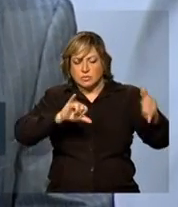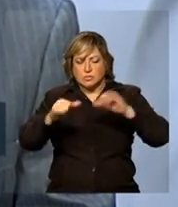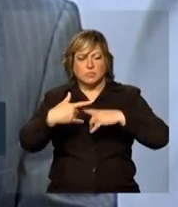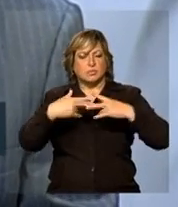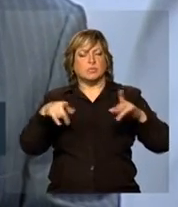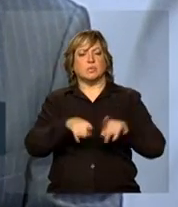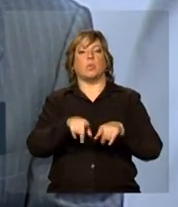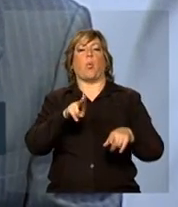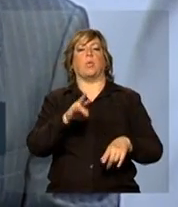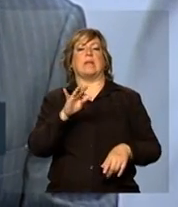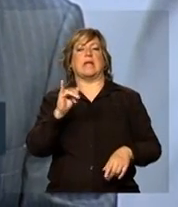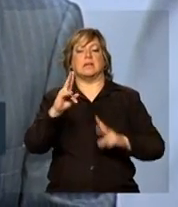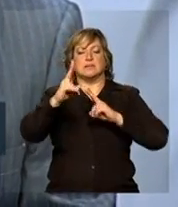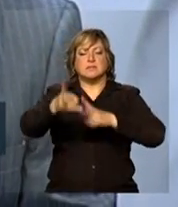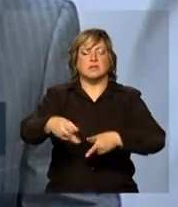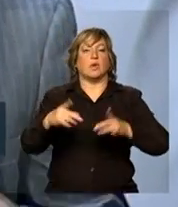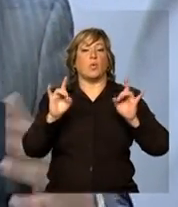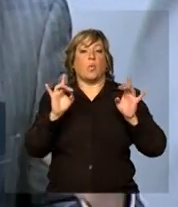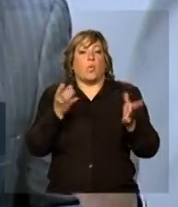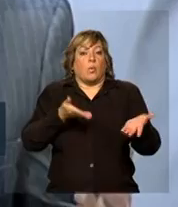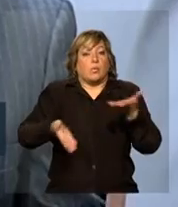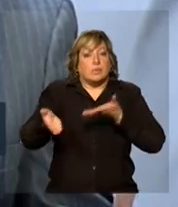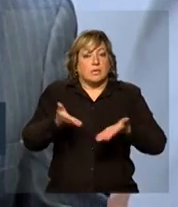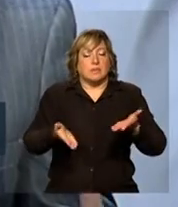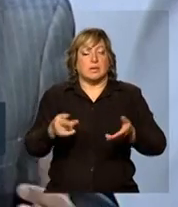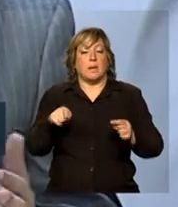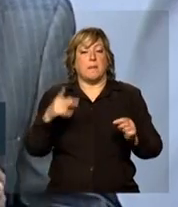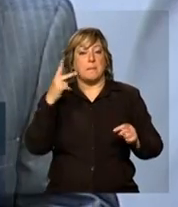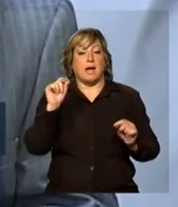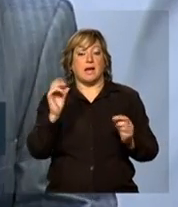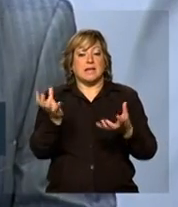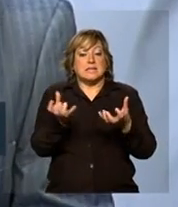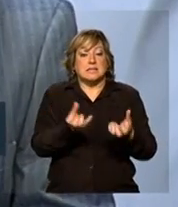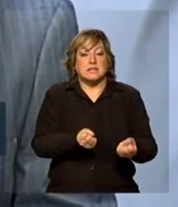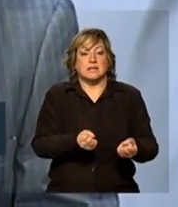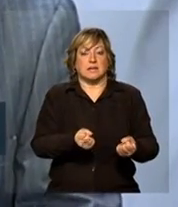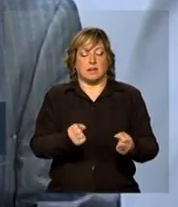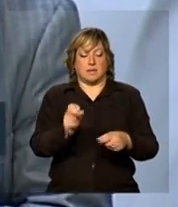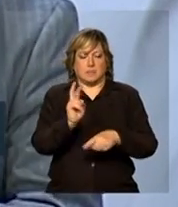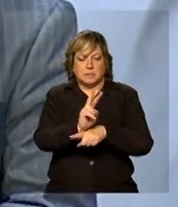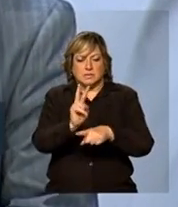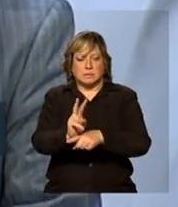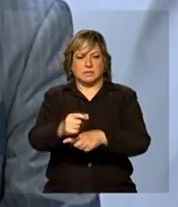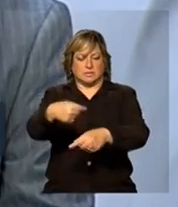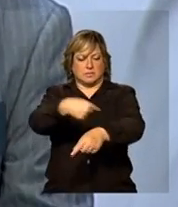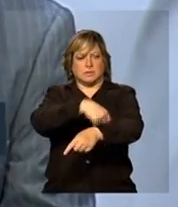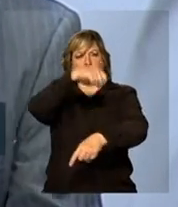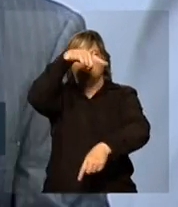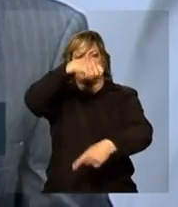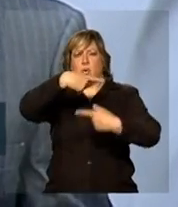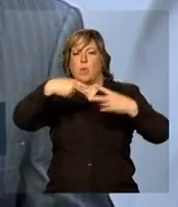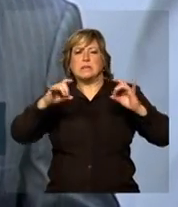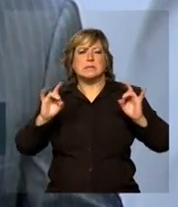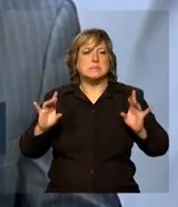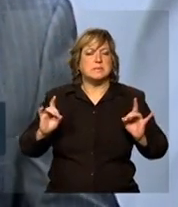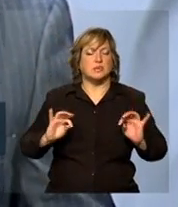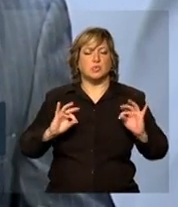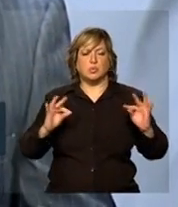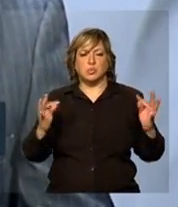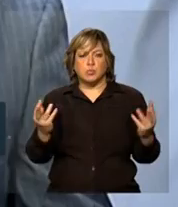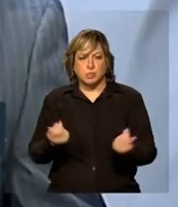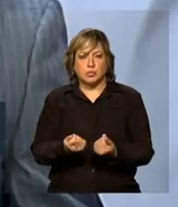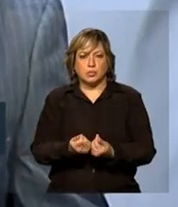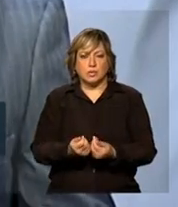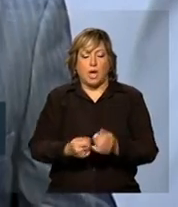de cuidados intensivos melhores naquele hospital, para suportar um paciente, monitorar o paciente, captar de forma adequada o órgão.